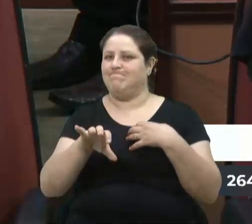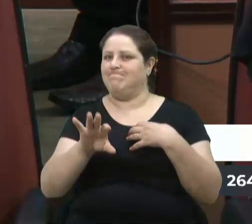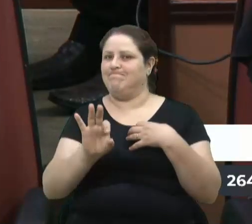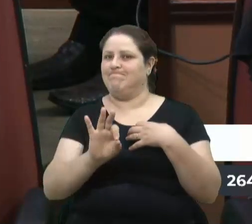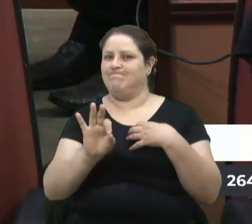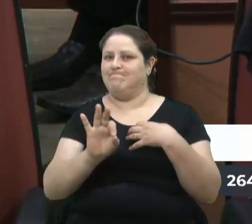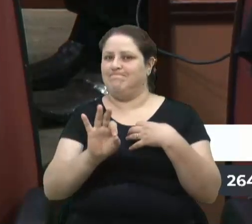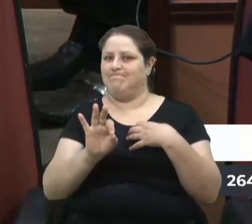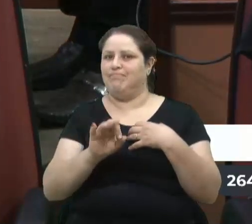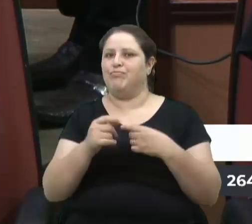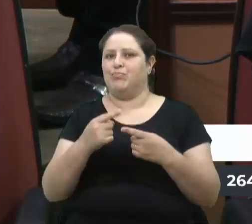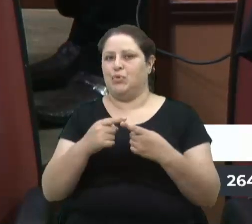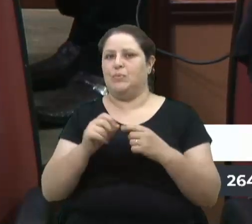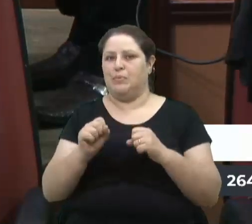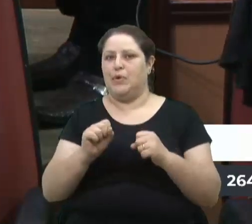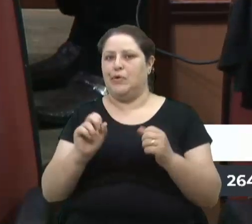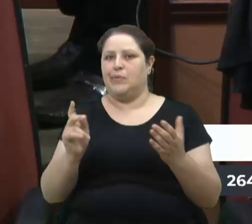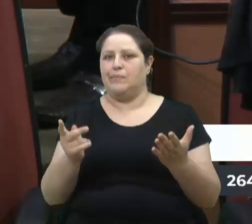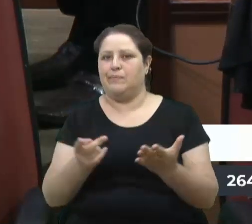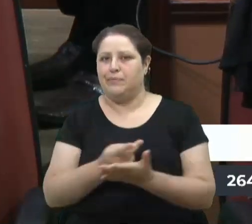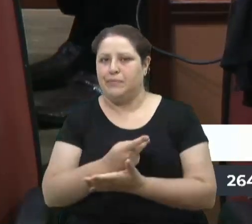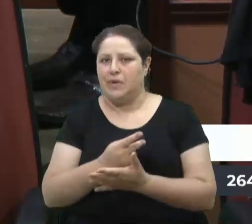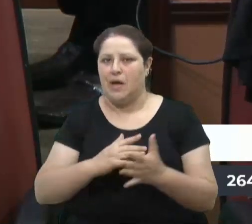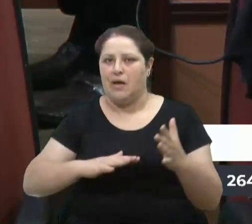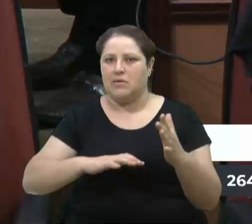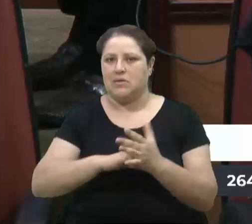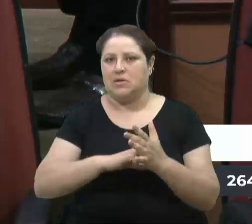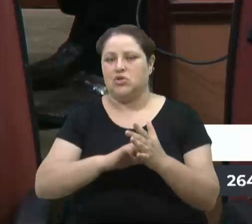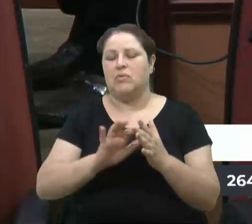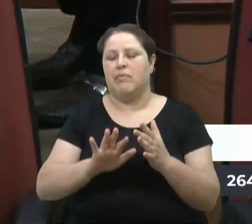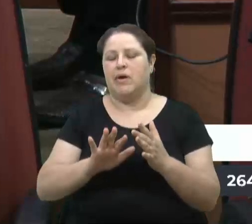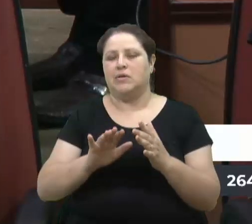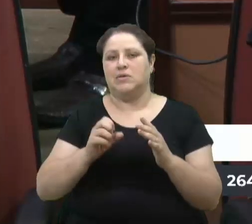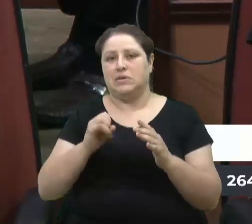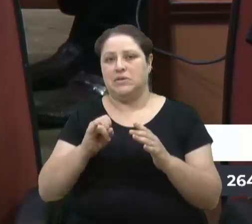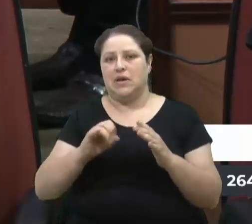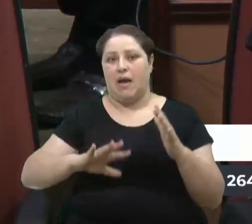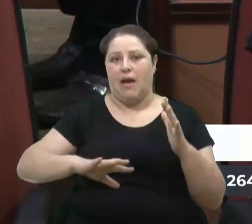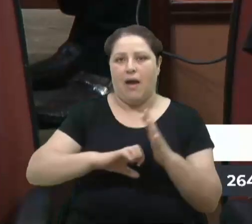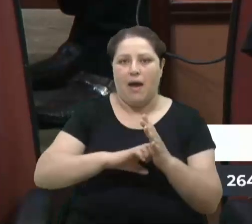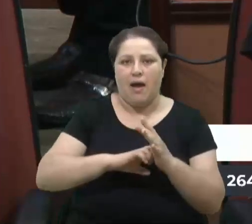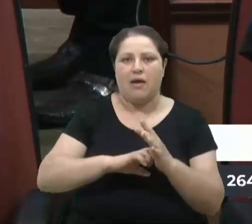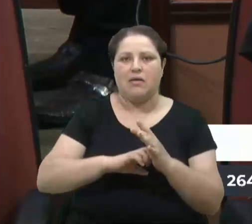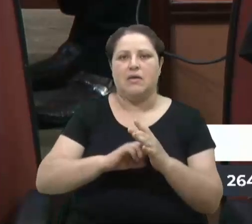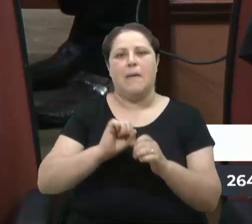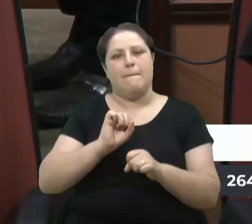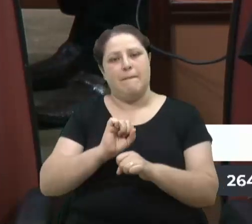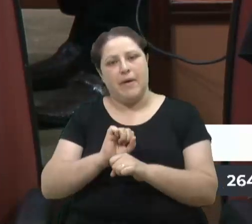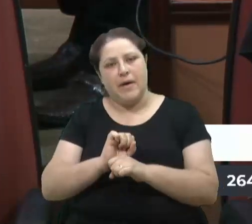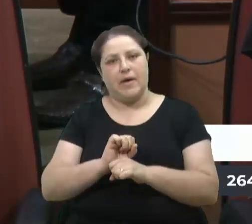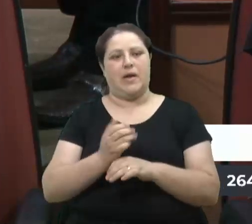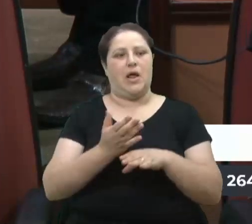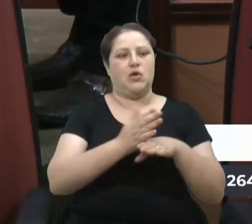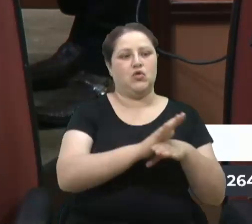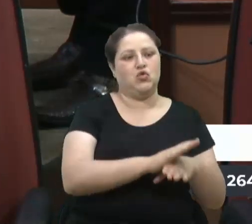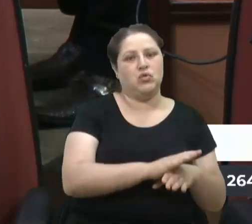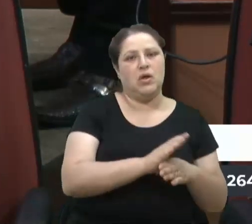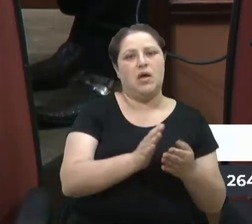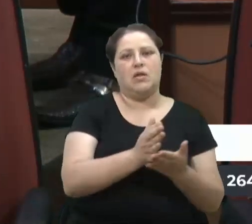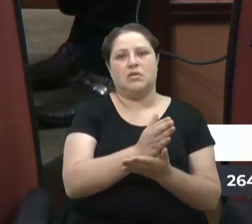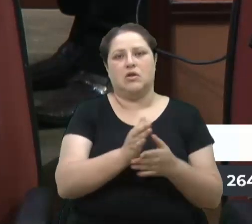empatia, porque pode acontecer um acidente, ninguém está livre, mas presta socorro, né? Talvez esse cidadão pudesse